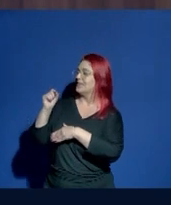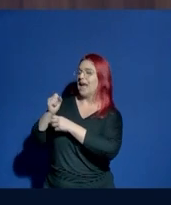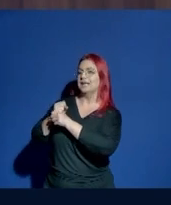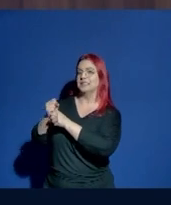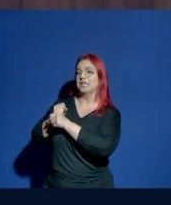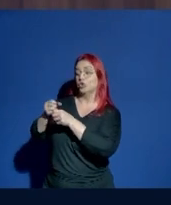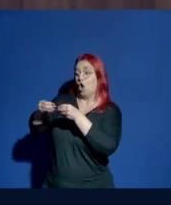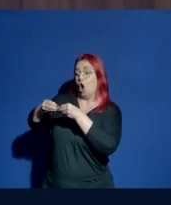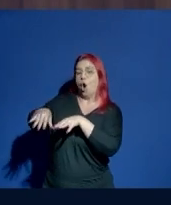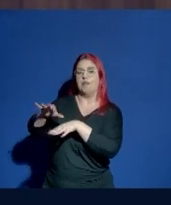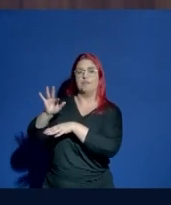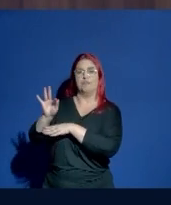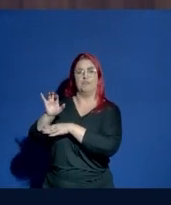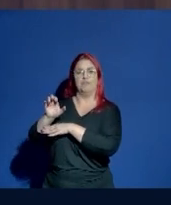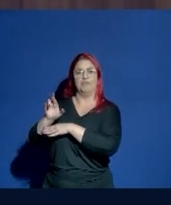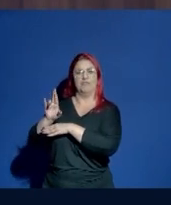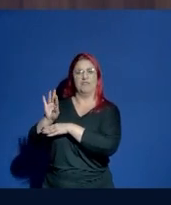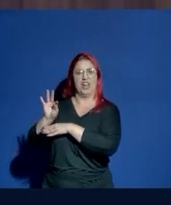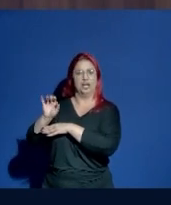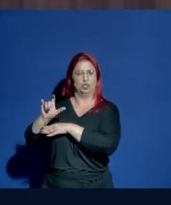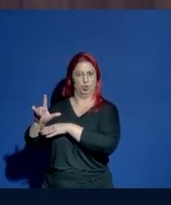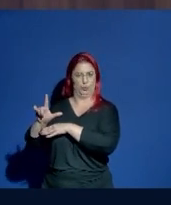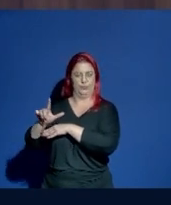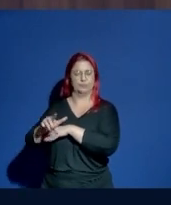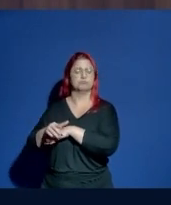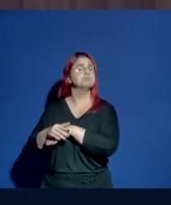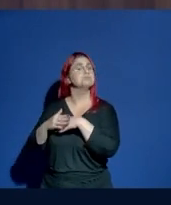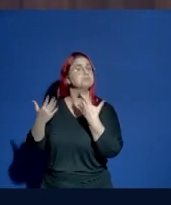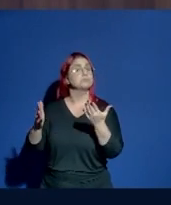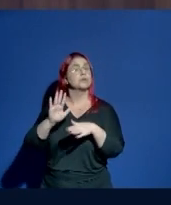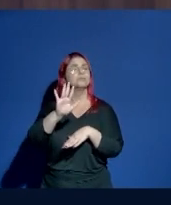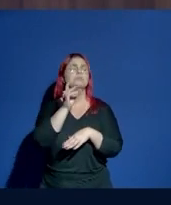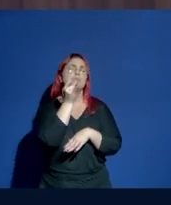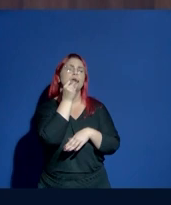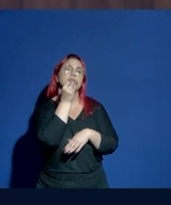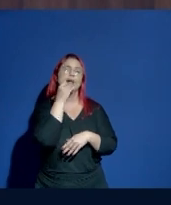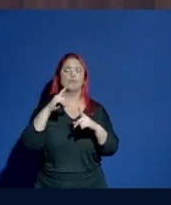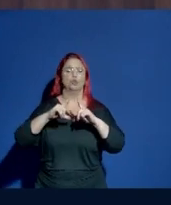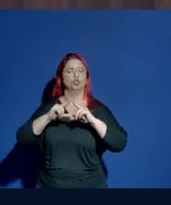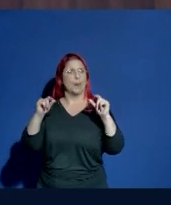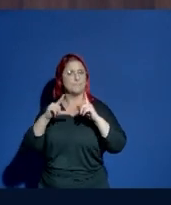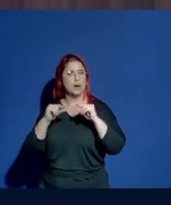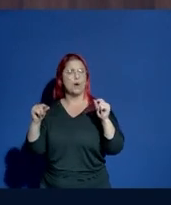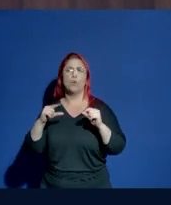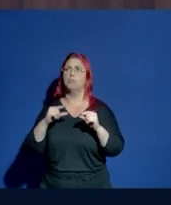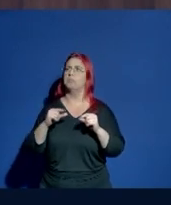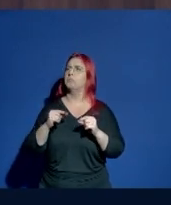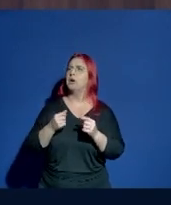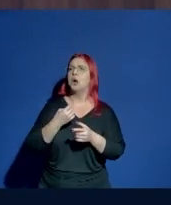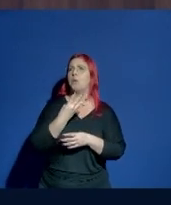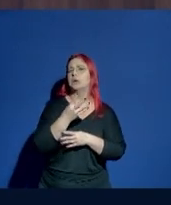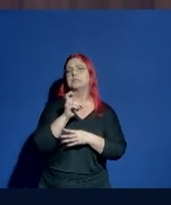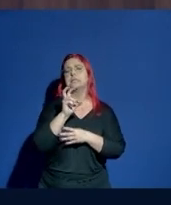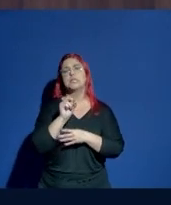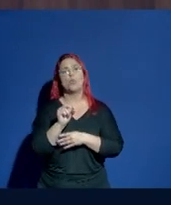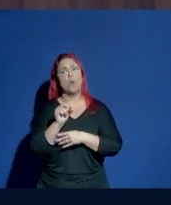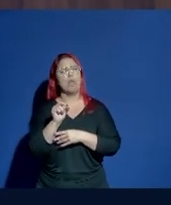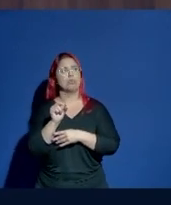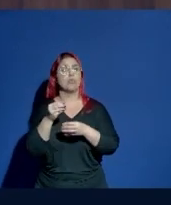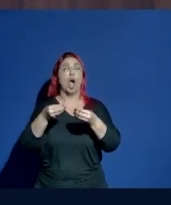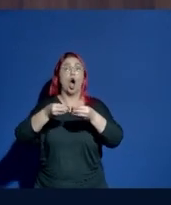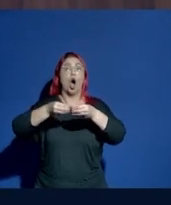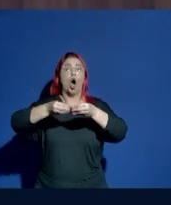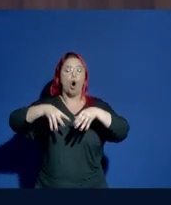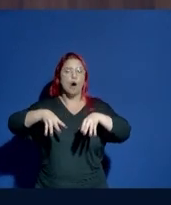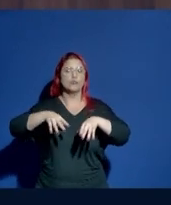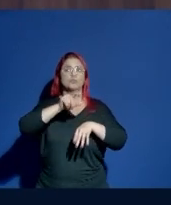fértil. O que a gente enxerga? Japão, por exemplo, com consumo de 450 ovos